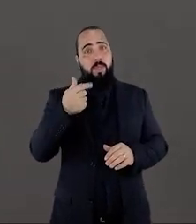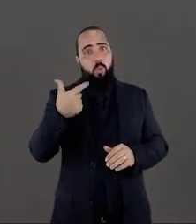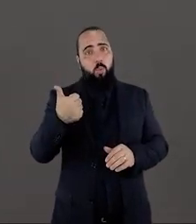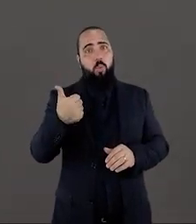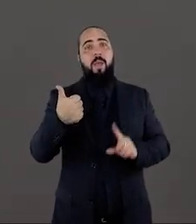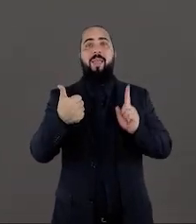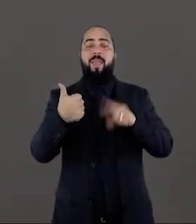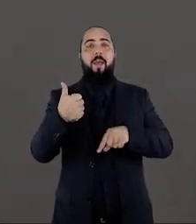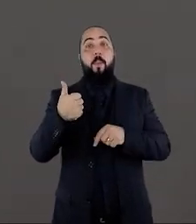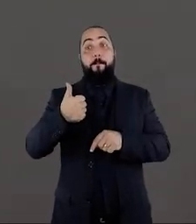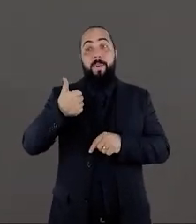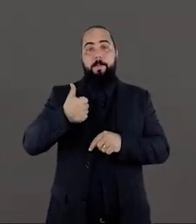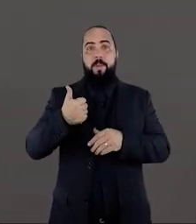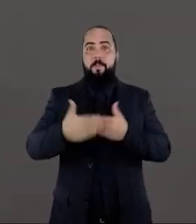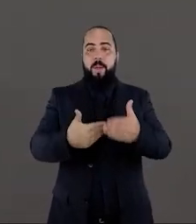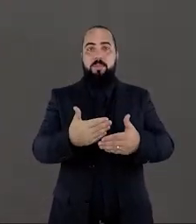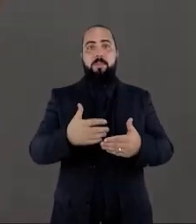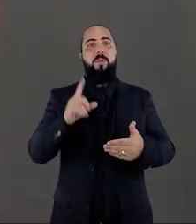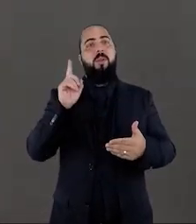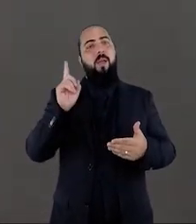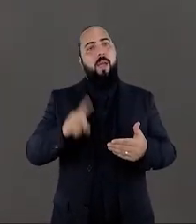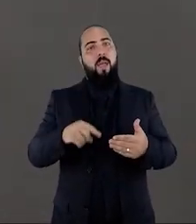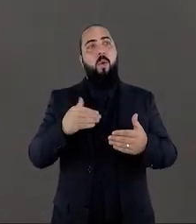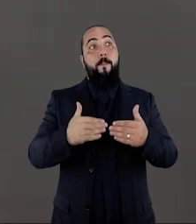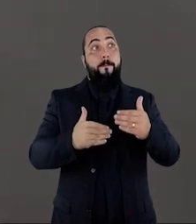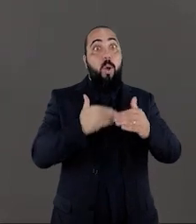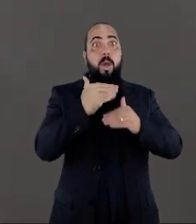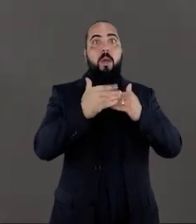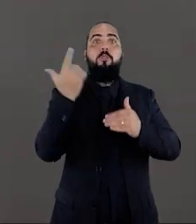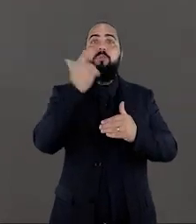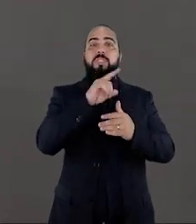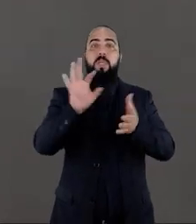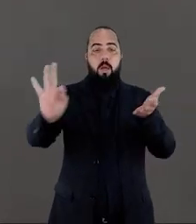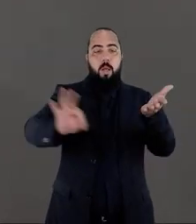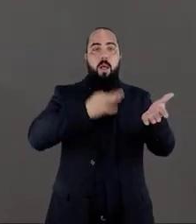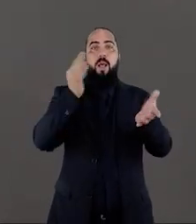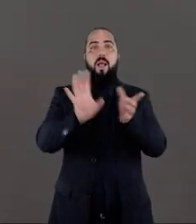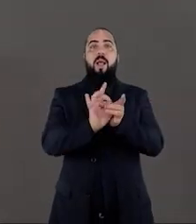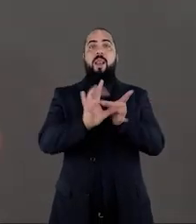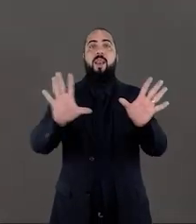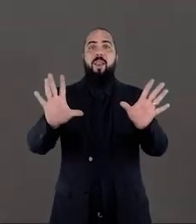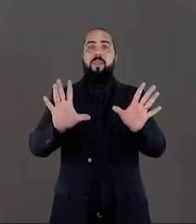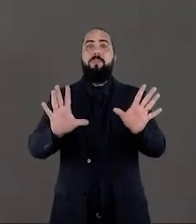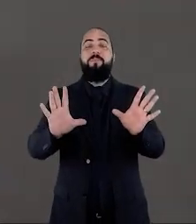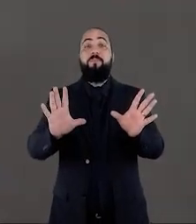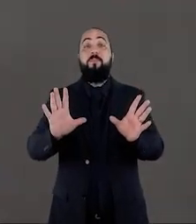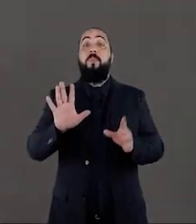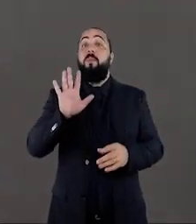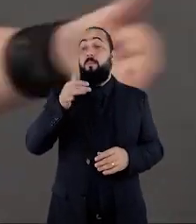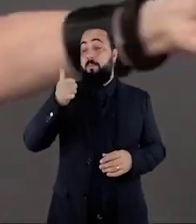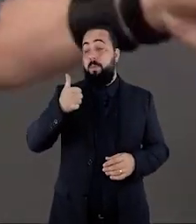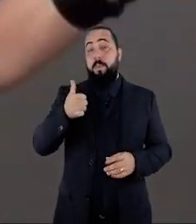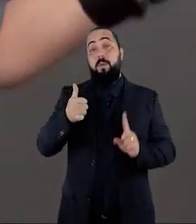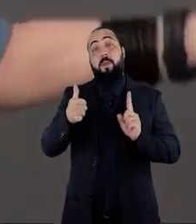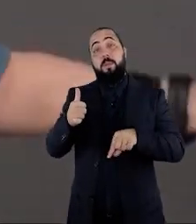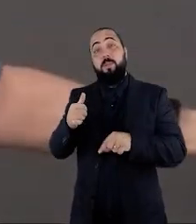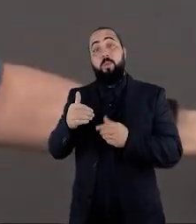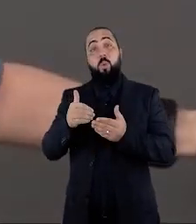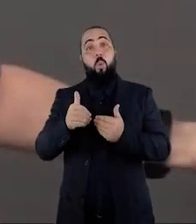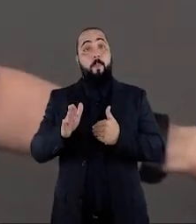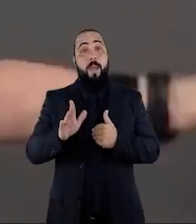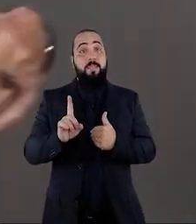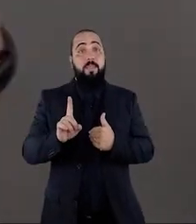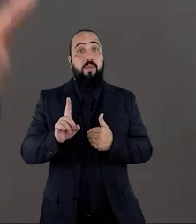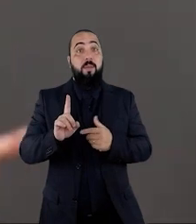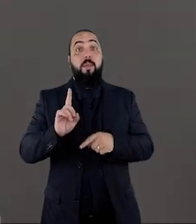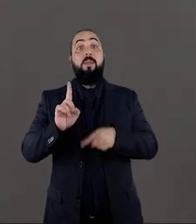ela é tratada como se fosse o primeiro passo. É como se fosse uma progressão até chegar à Lei Áurea. E isso é um equívoco. Primeiro, porque não